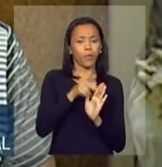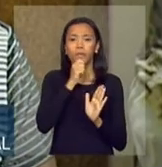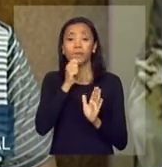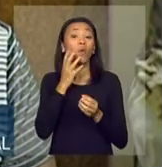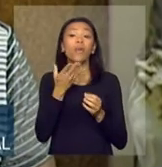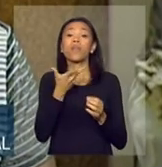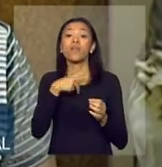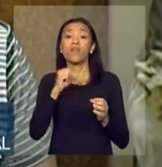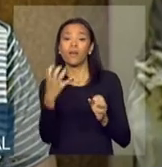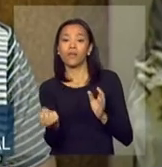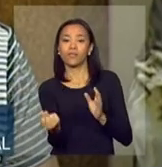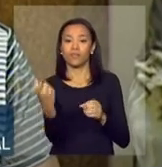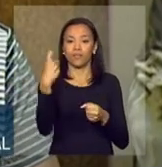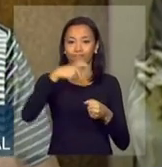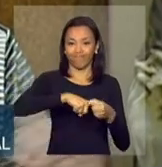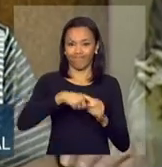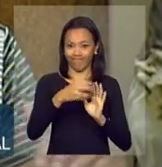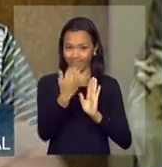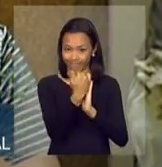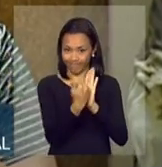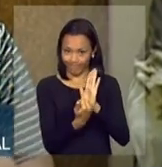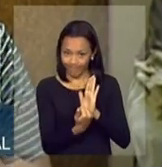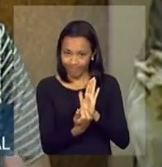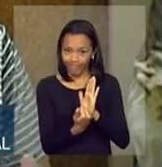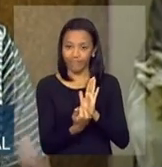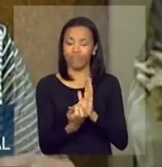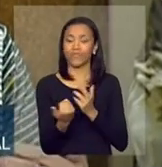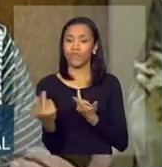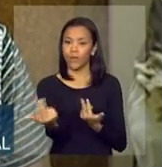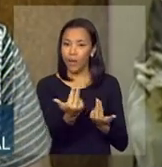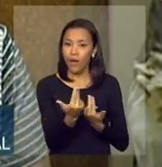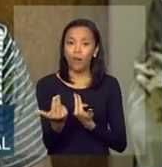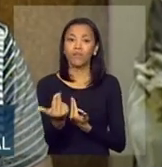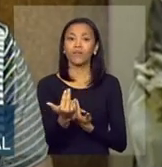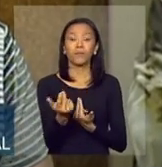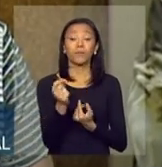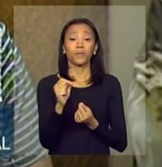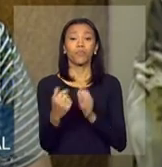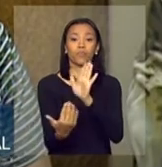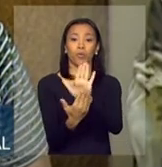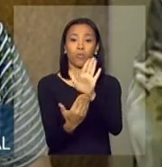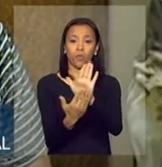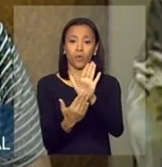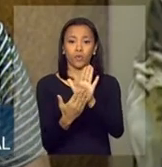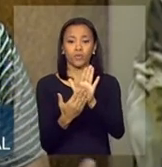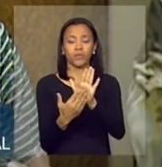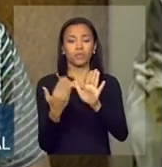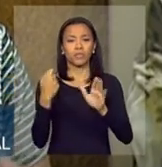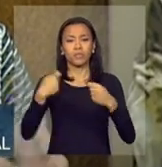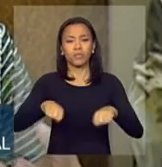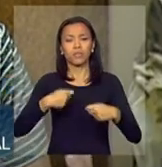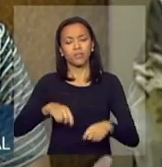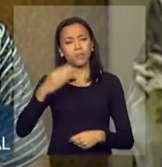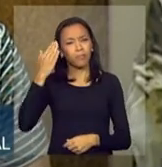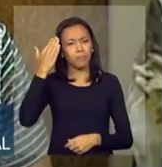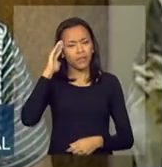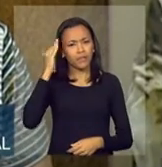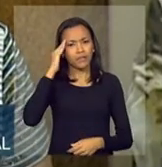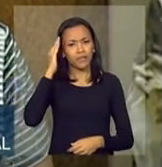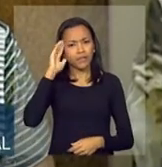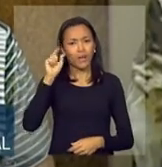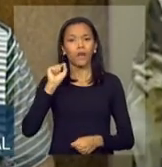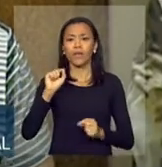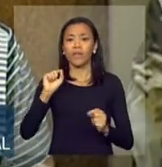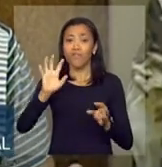adesão. Né? Se trata a adesão de uma mesma forma. Então, o que foi proposto é pensar essa